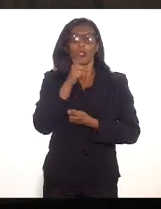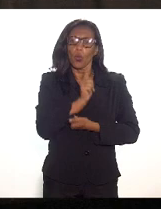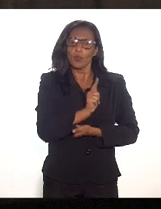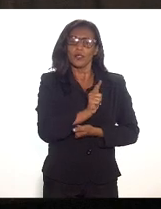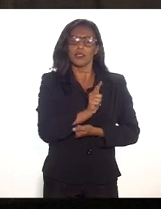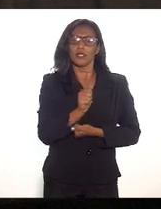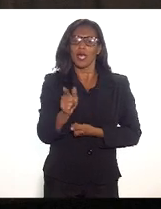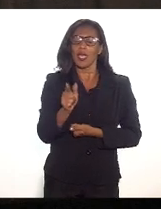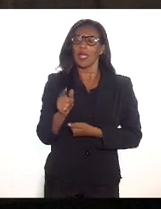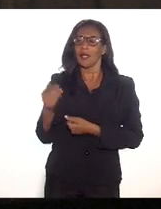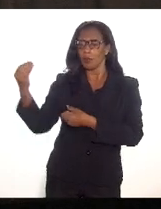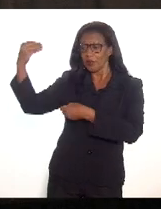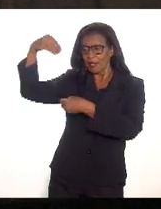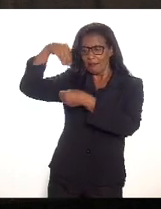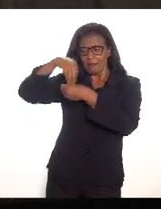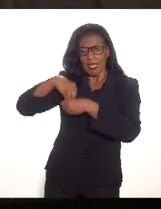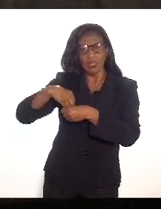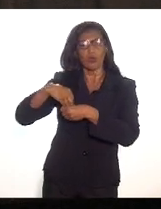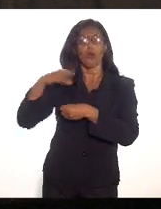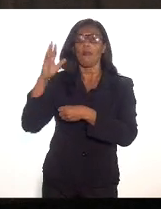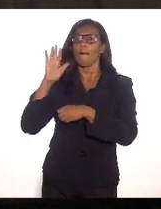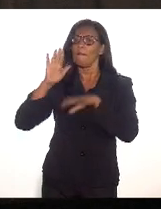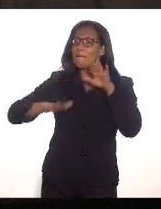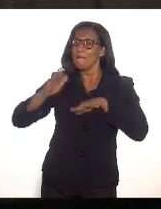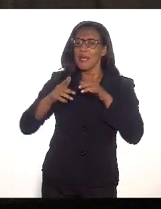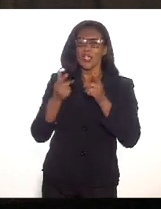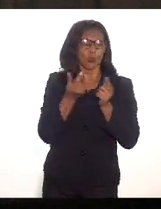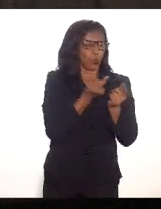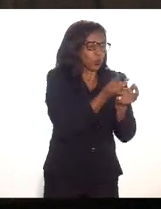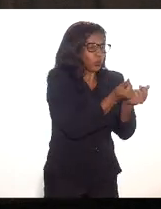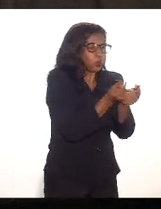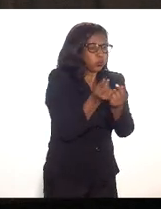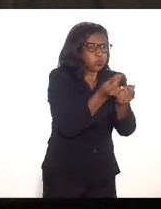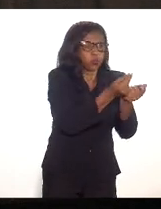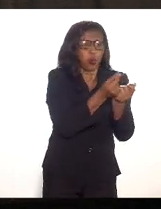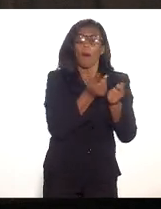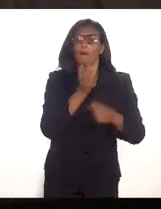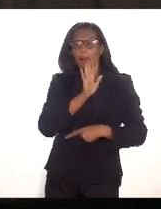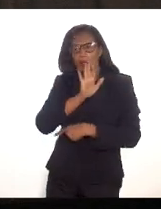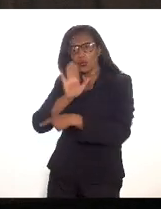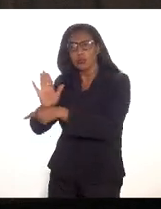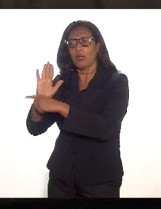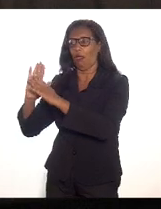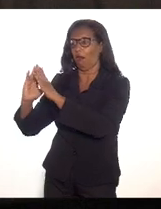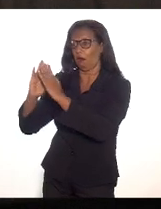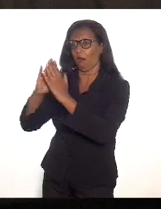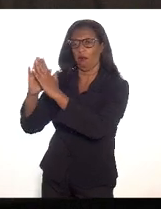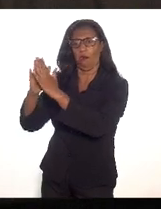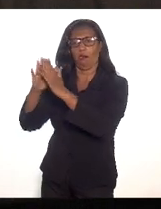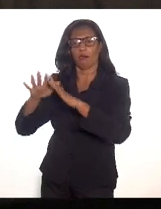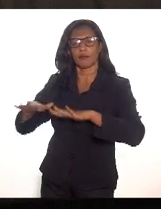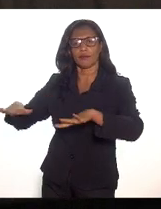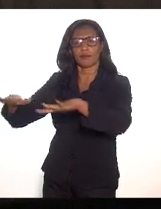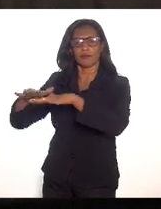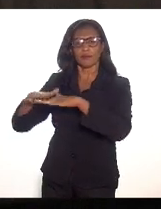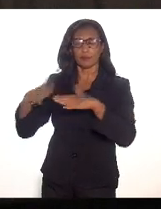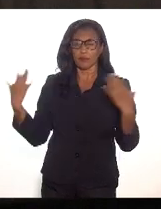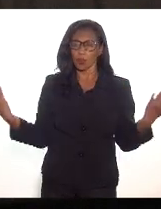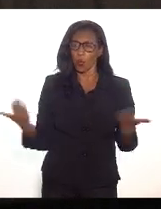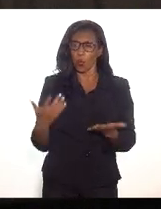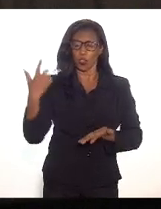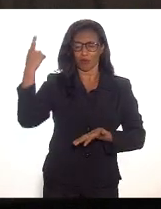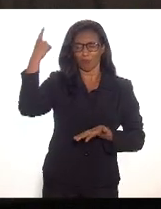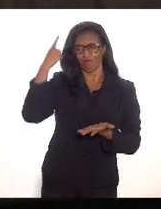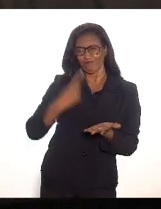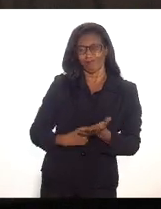colocar a SEDAI, mesmo sem investimento, funcionando para atender a maioria da população. Então, o momento de hoje é um marco aqui